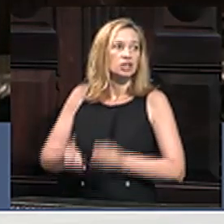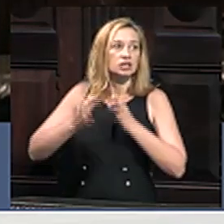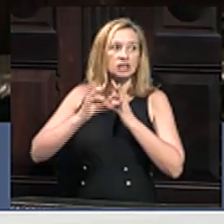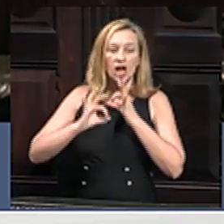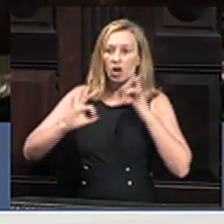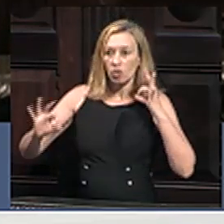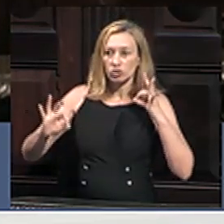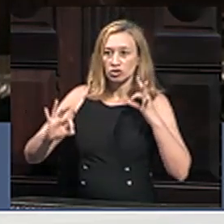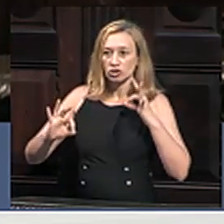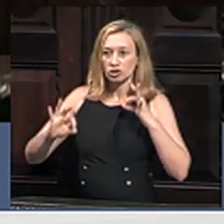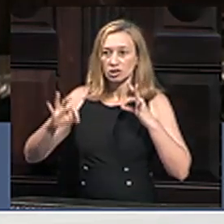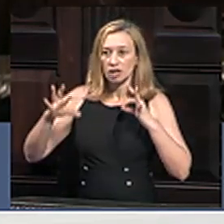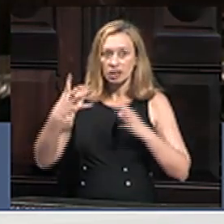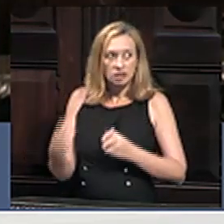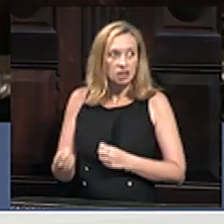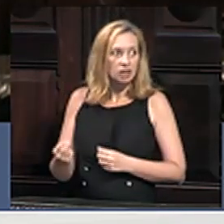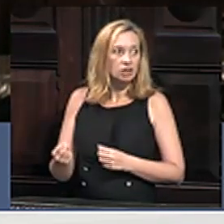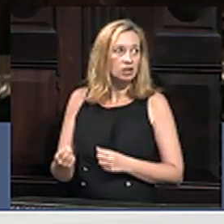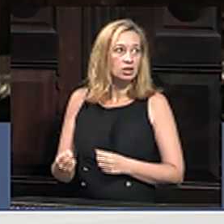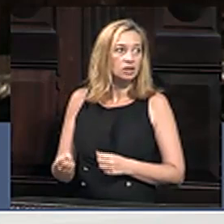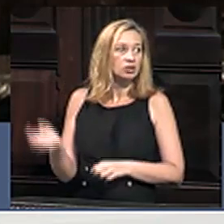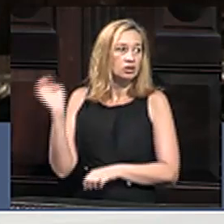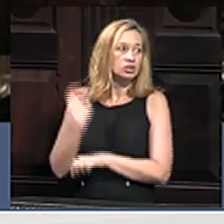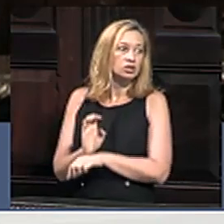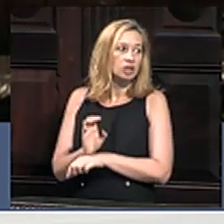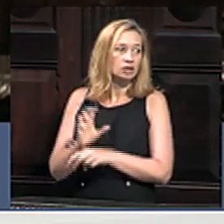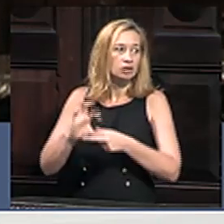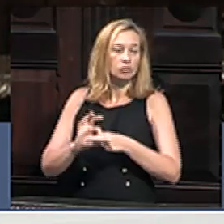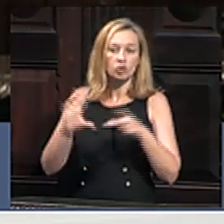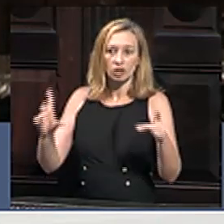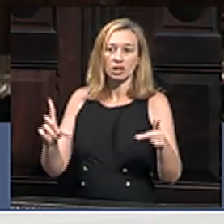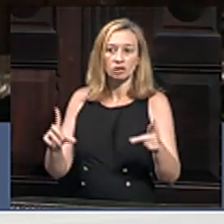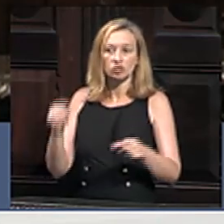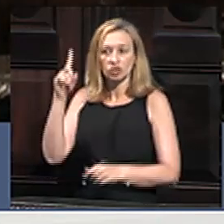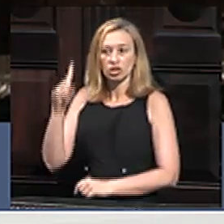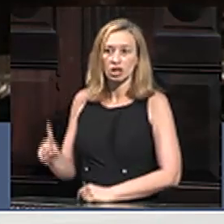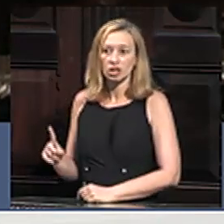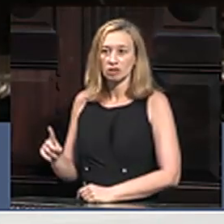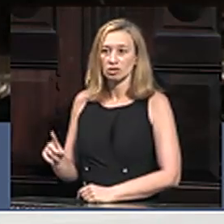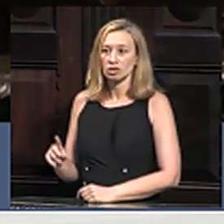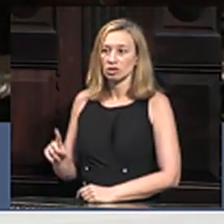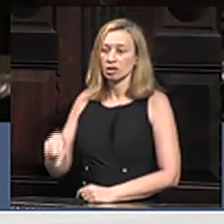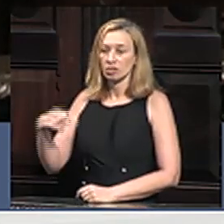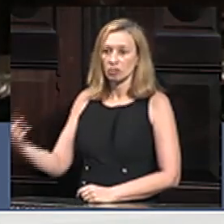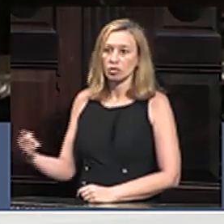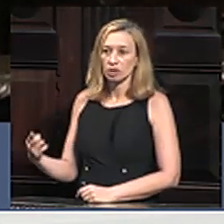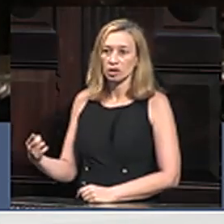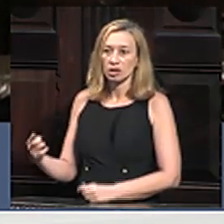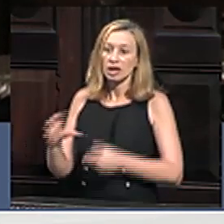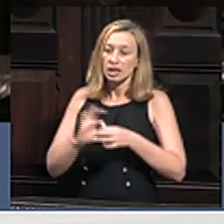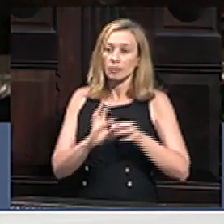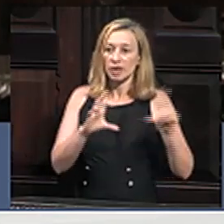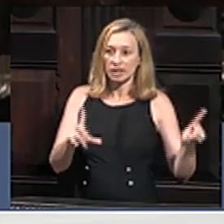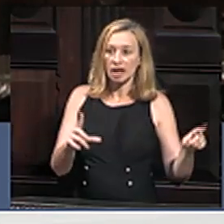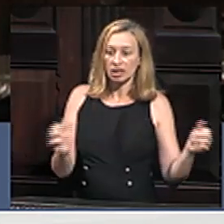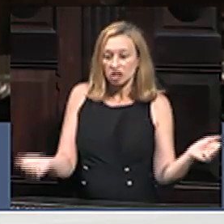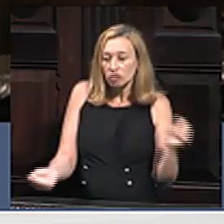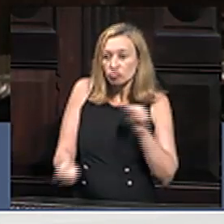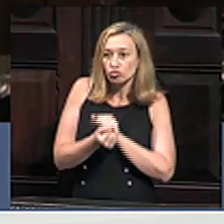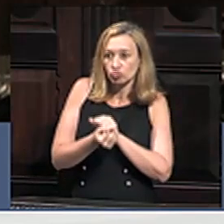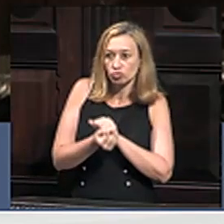de ser alcançada. Que Estado democrático de direito é uma coisa, liberdades democráticas estão